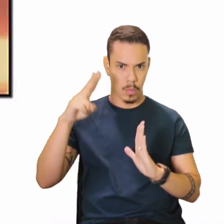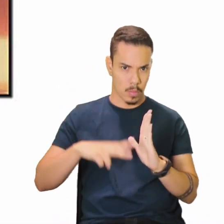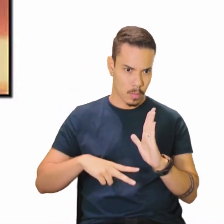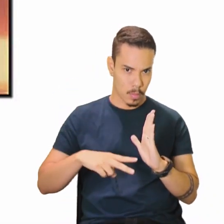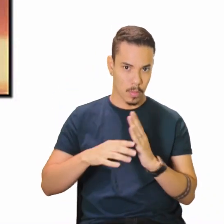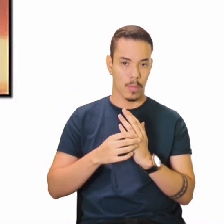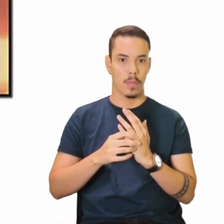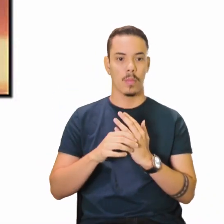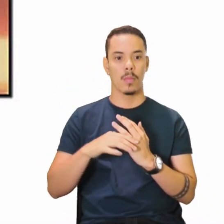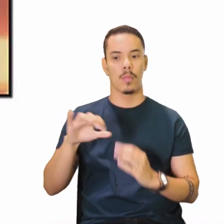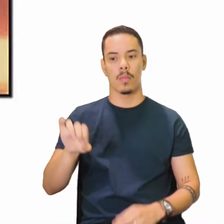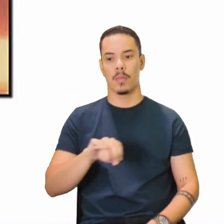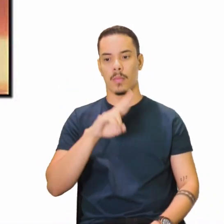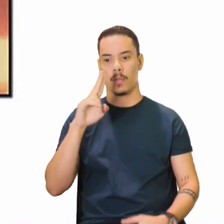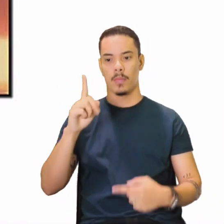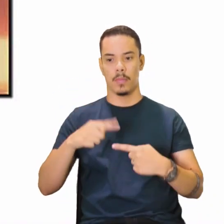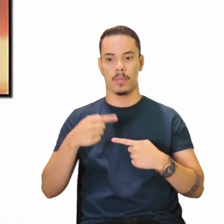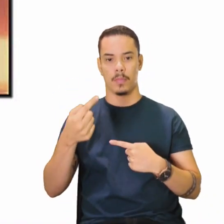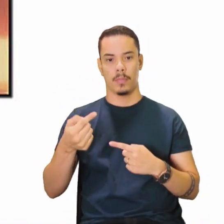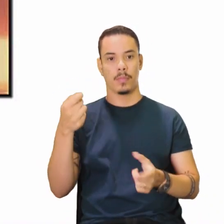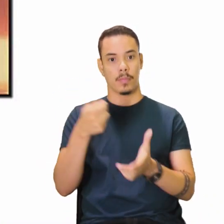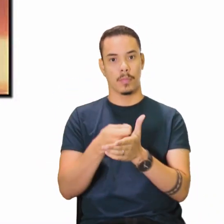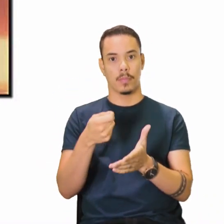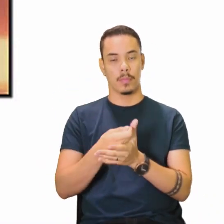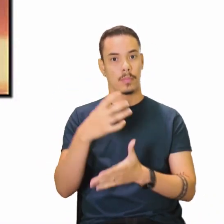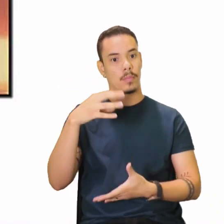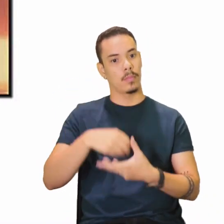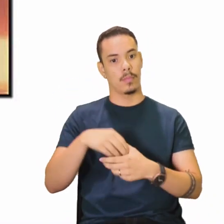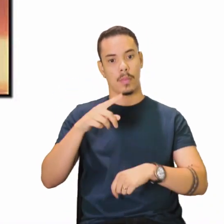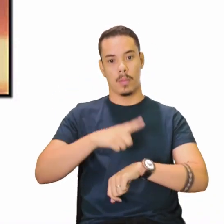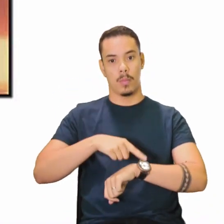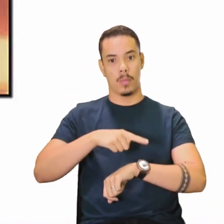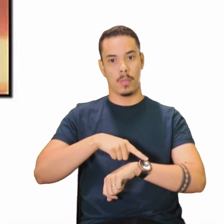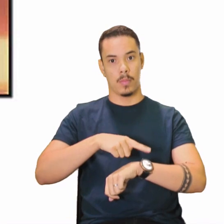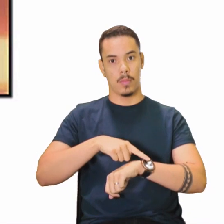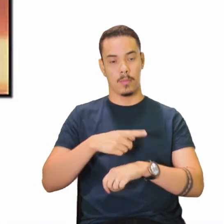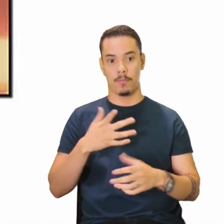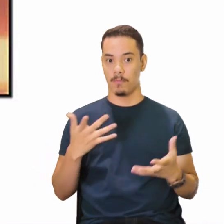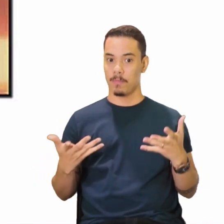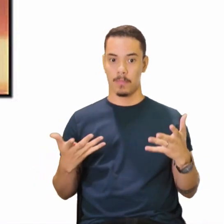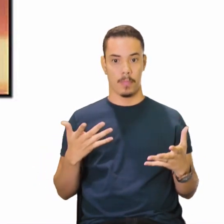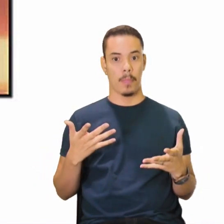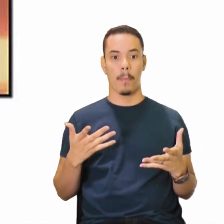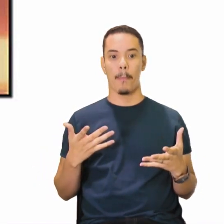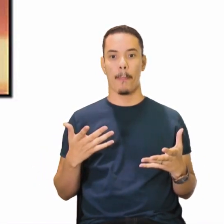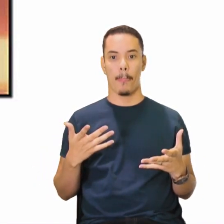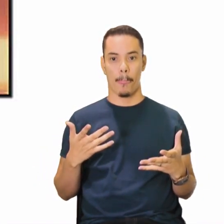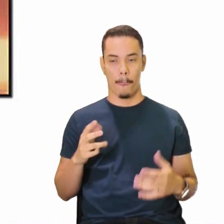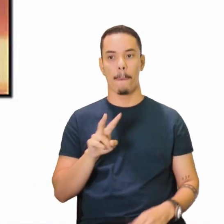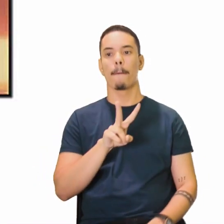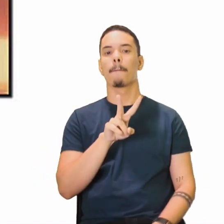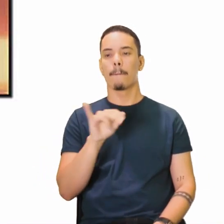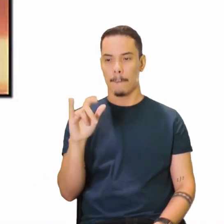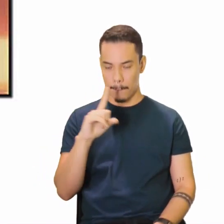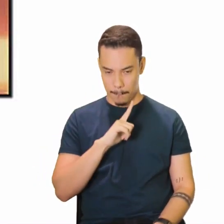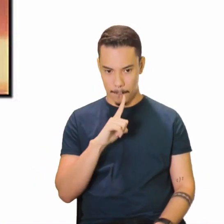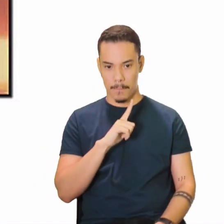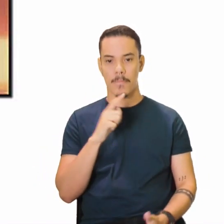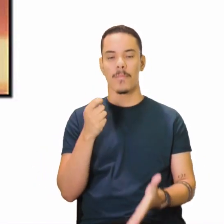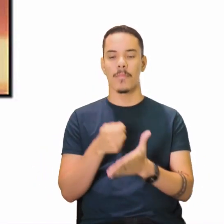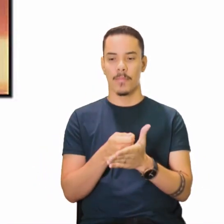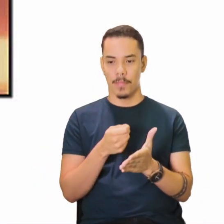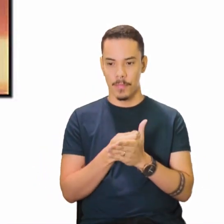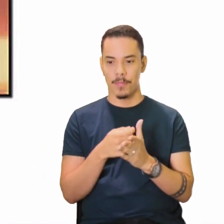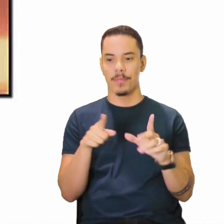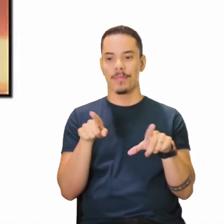leitura ou ele depois vai ser cobrado em um determinado momento? Vai ter a cobrança